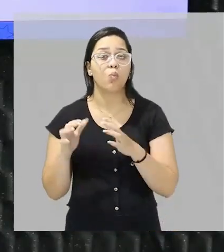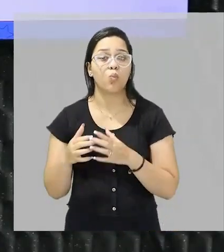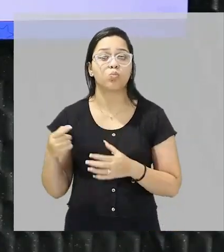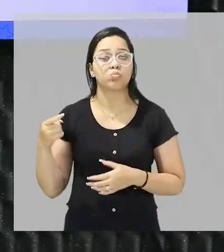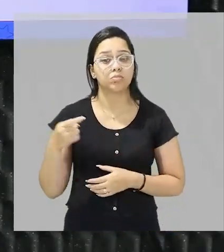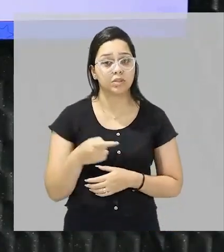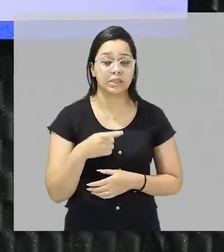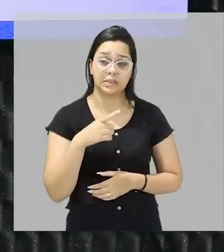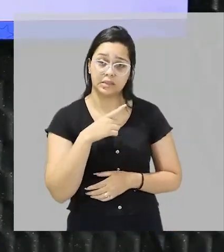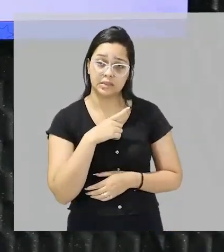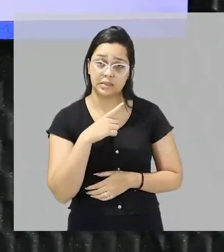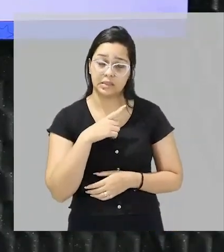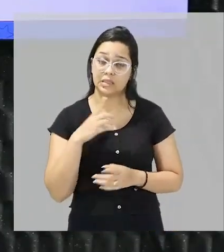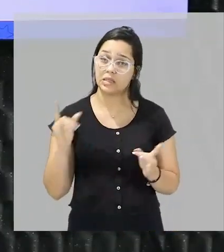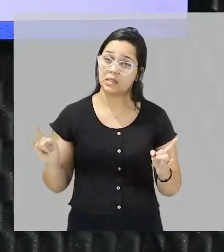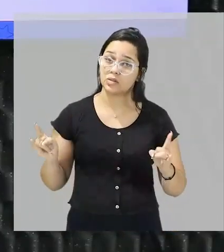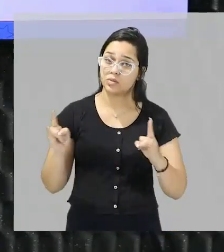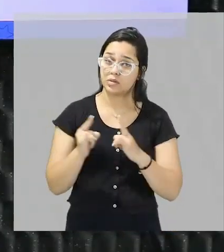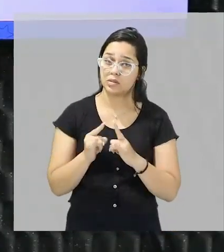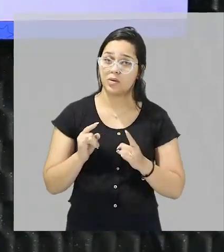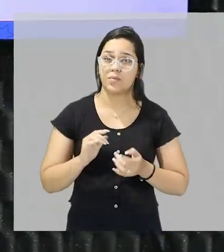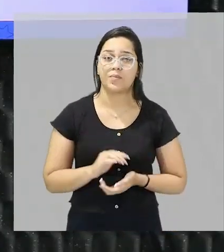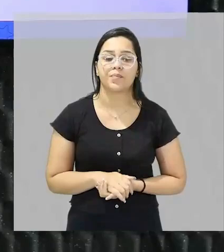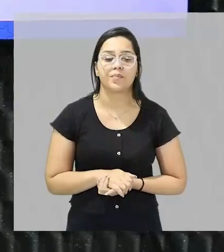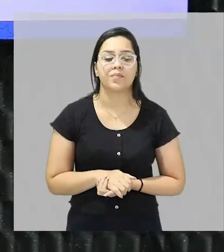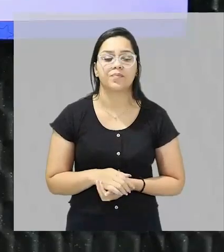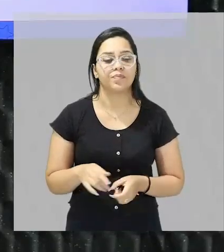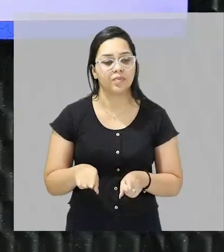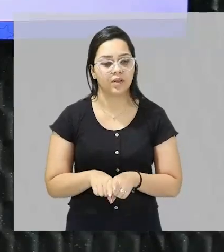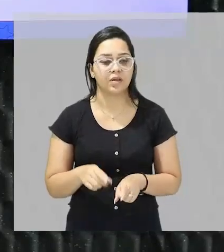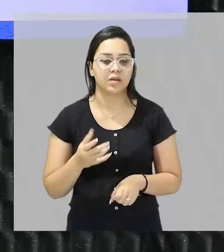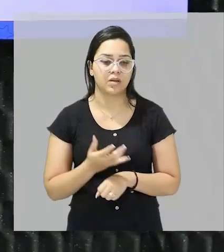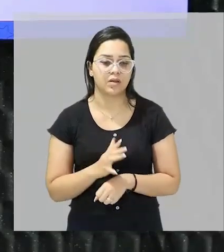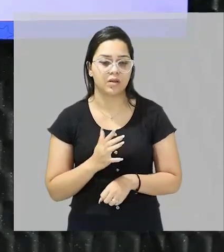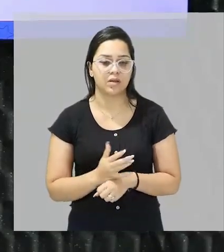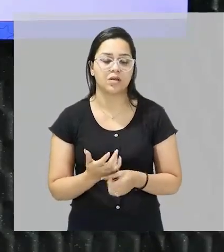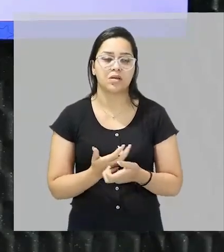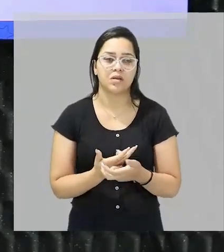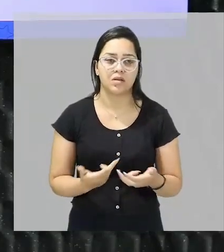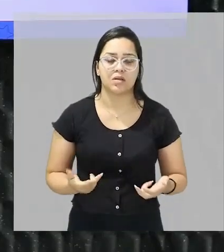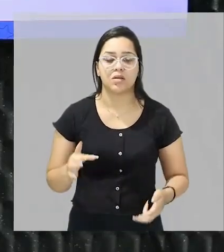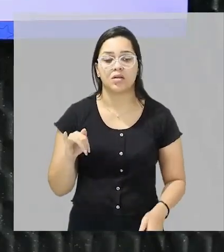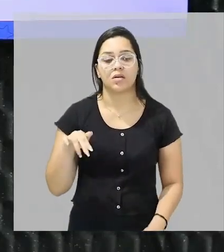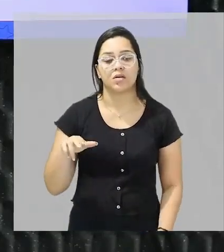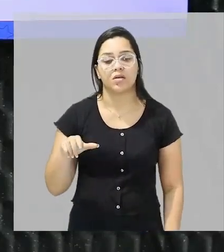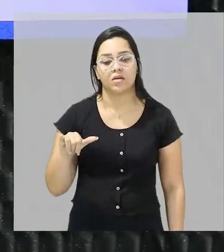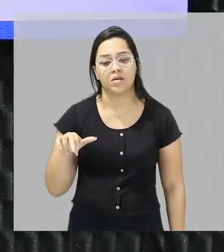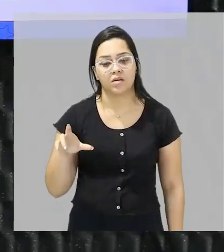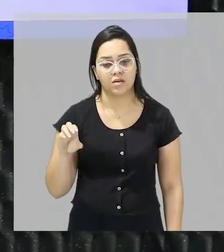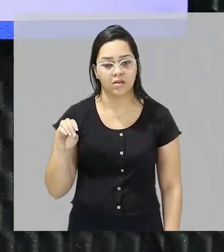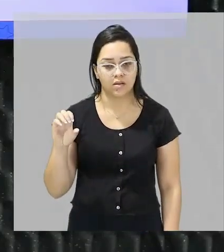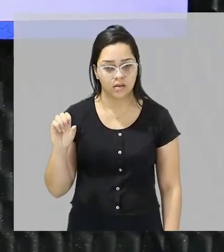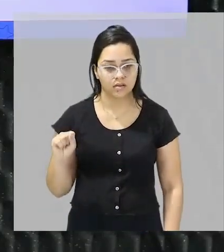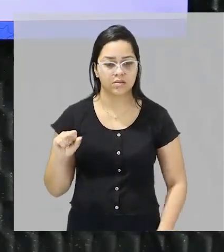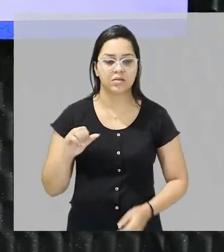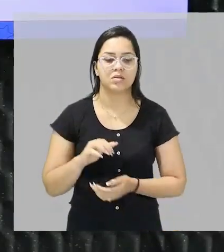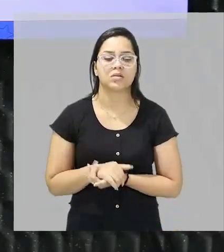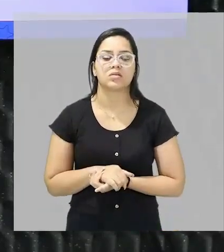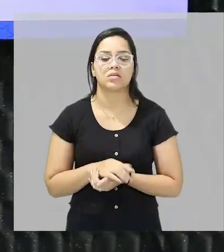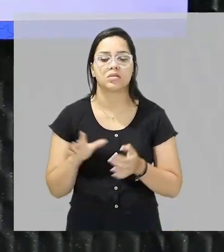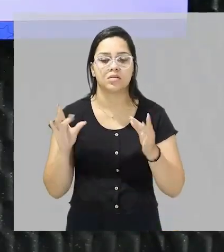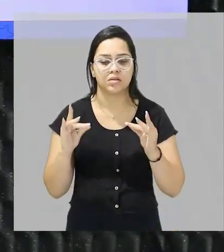daquela determinada instituição. A ação, disponibilizar benefícios financeiros. Detalhamento